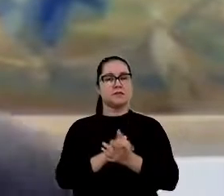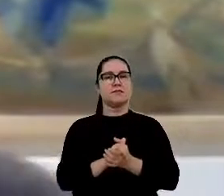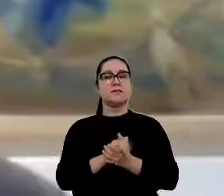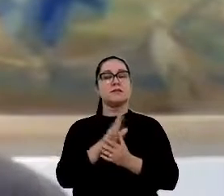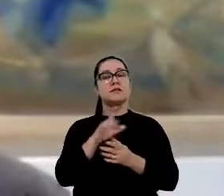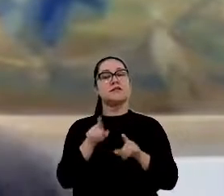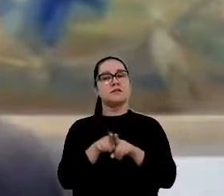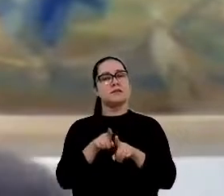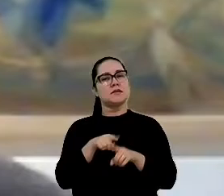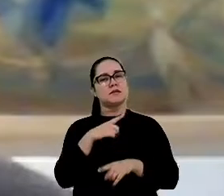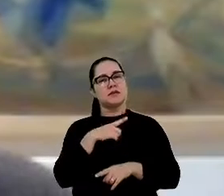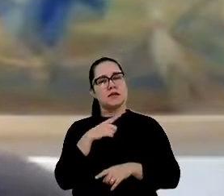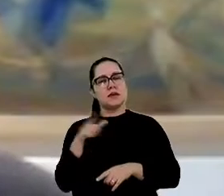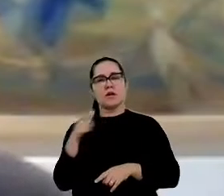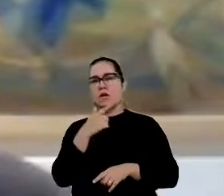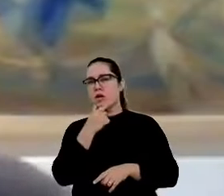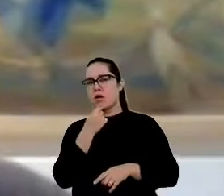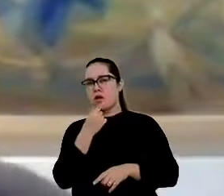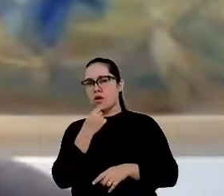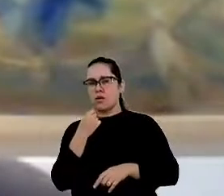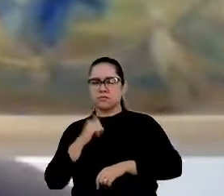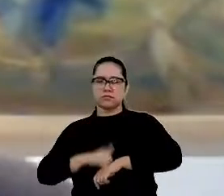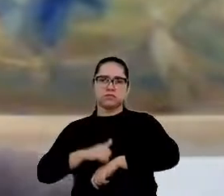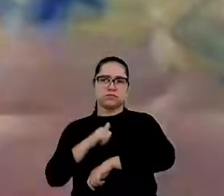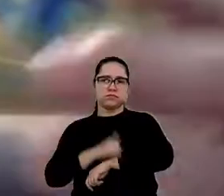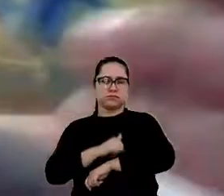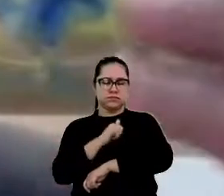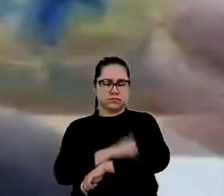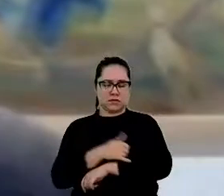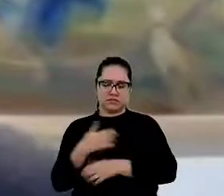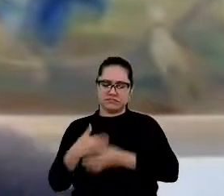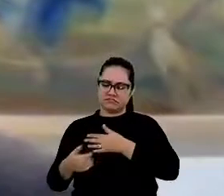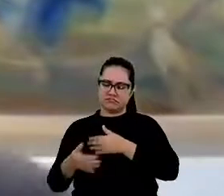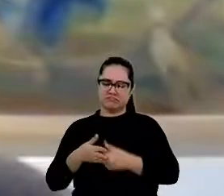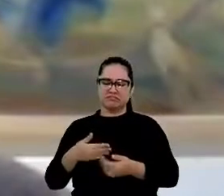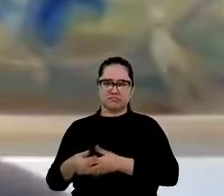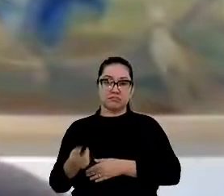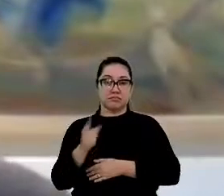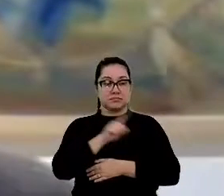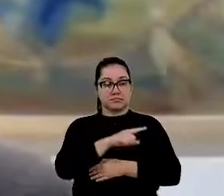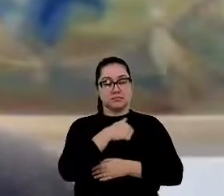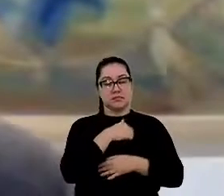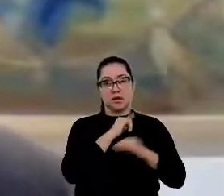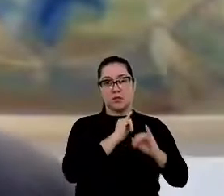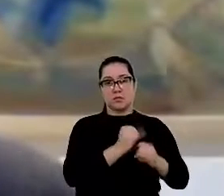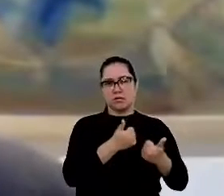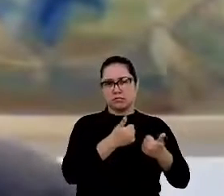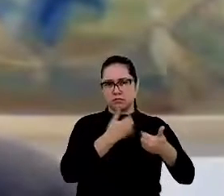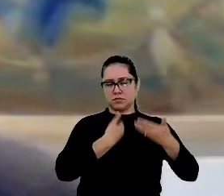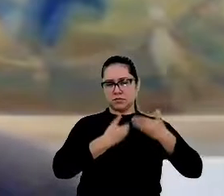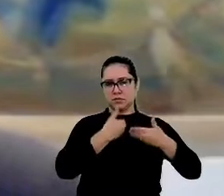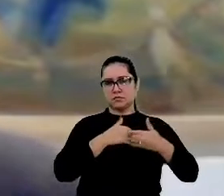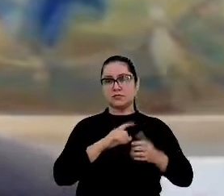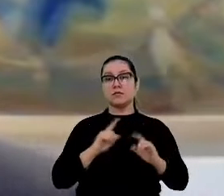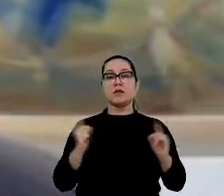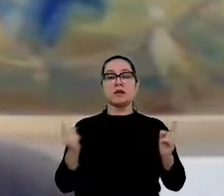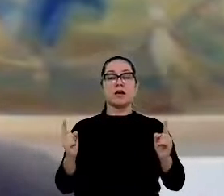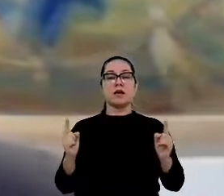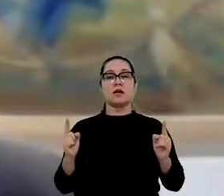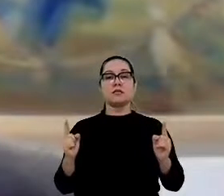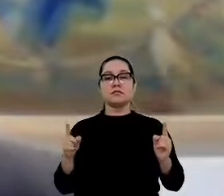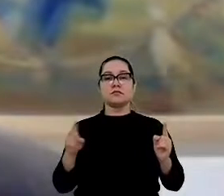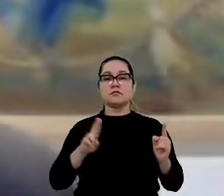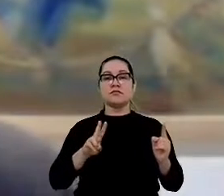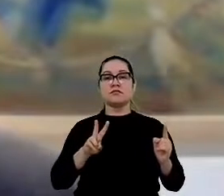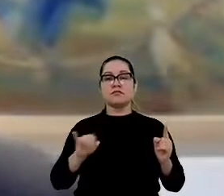outro lá que é gordão, não faz nada e tal. Na hora que tem um reajuste, ele vai usar mais o plano de saúde. O que que acontece? Na hora que vai